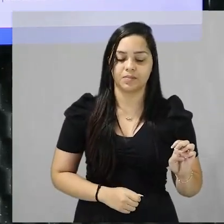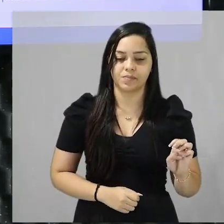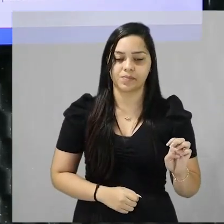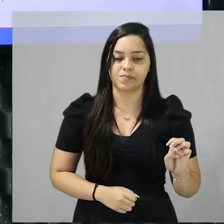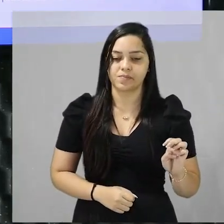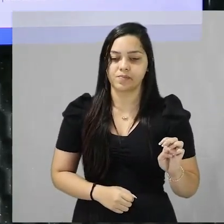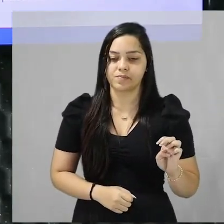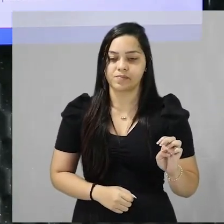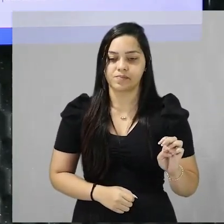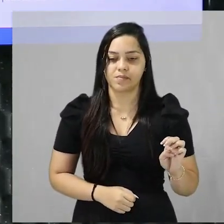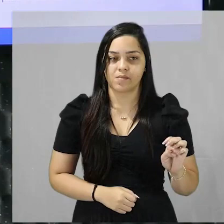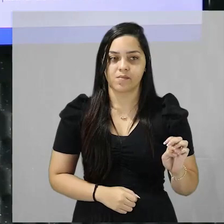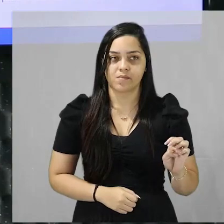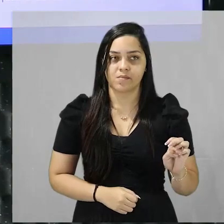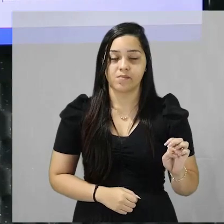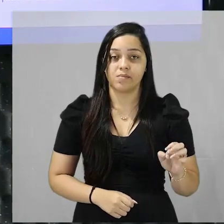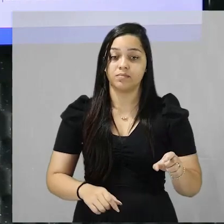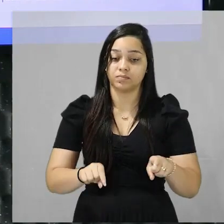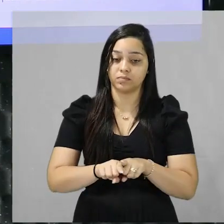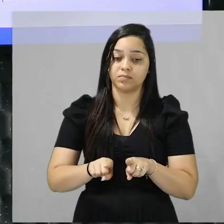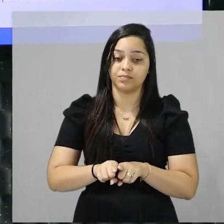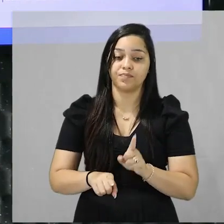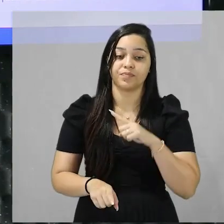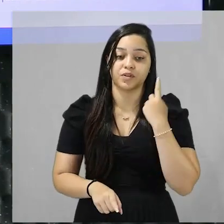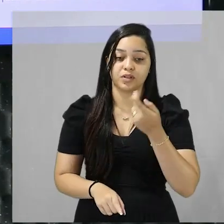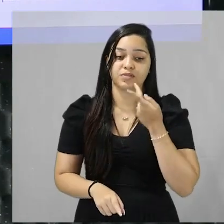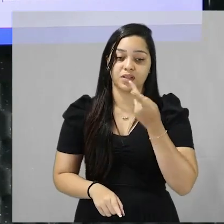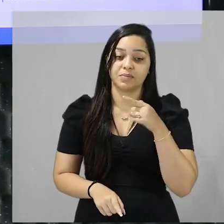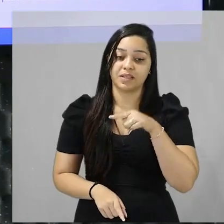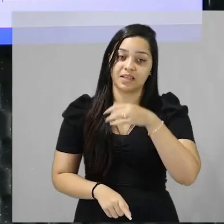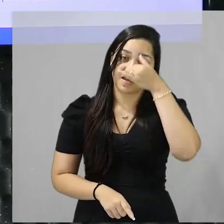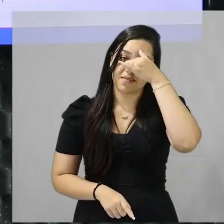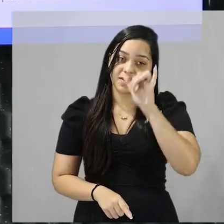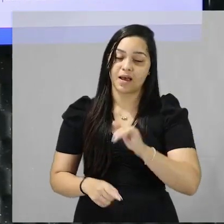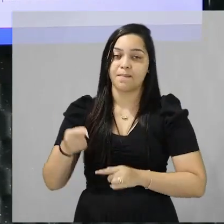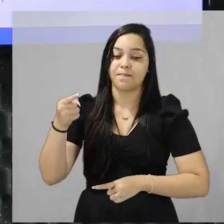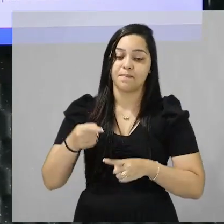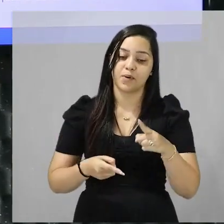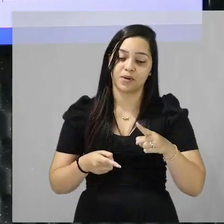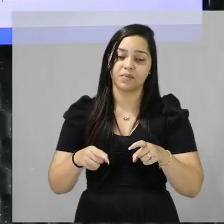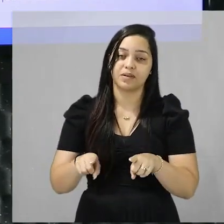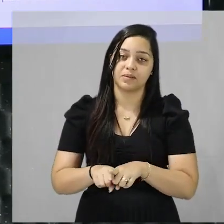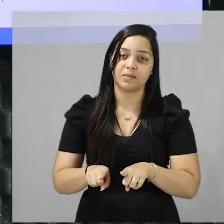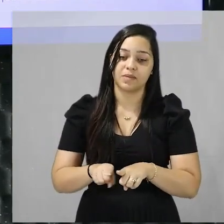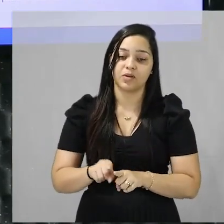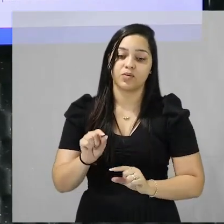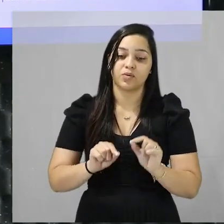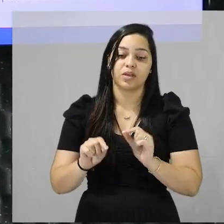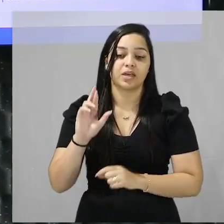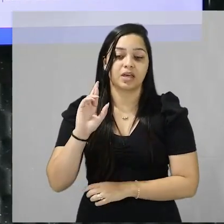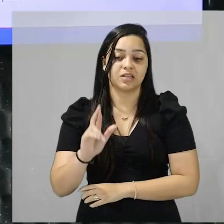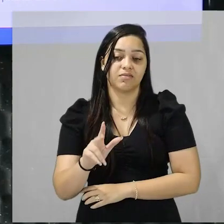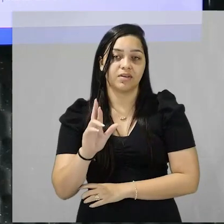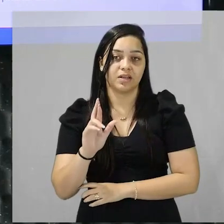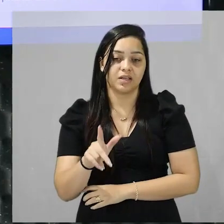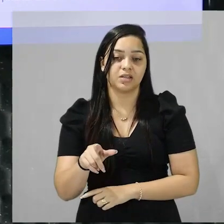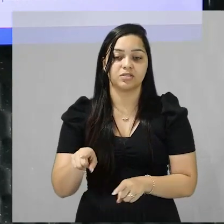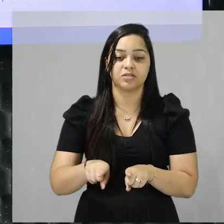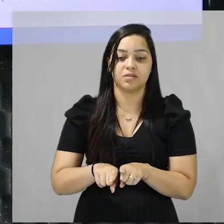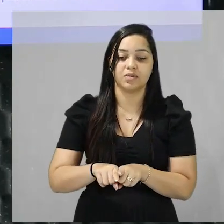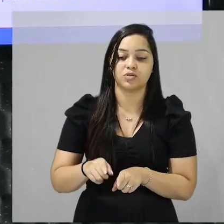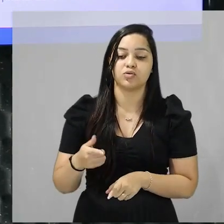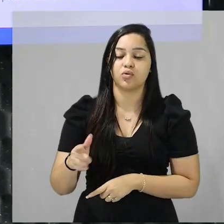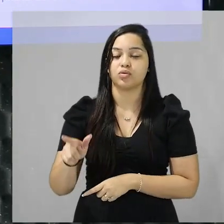de estrangeiros na pátria de cada um. É justamente isso que nós devemos evitar. Proibição daquele que é diferente, de